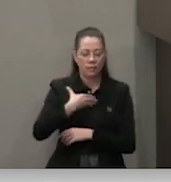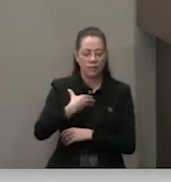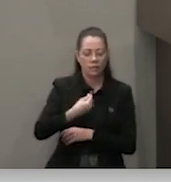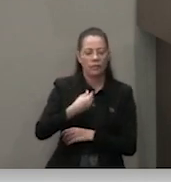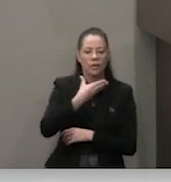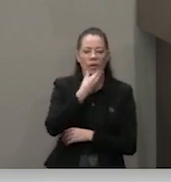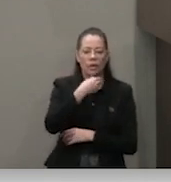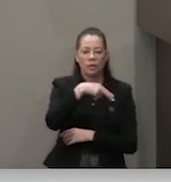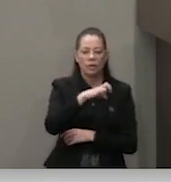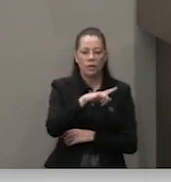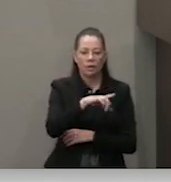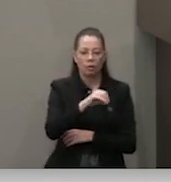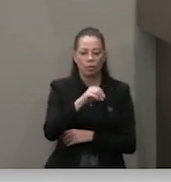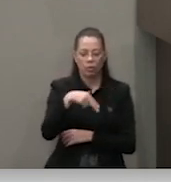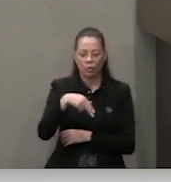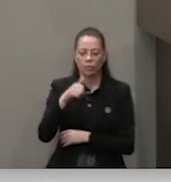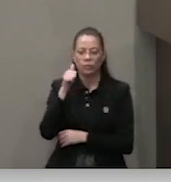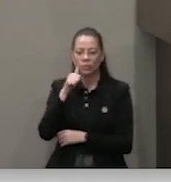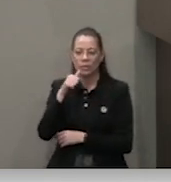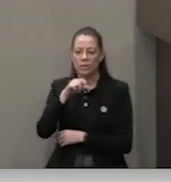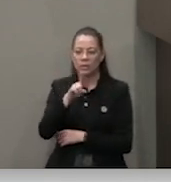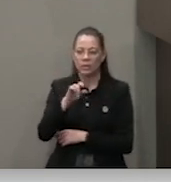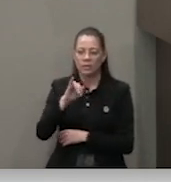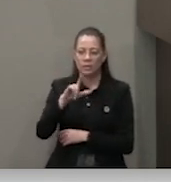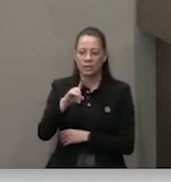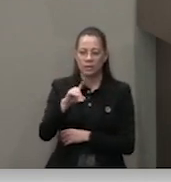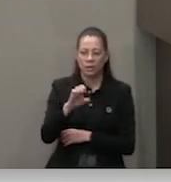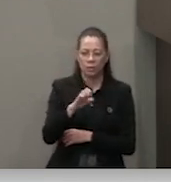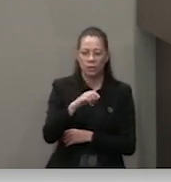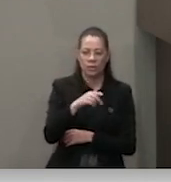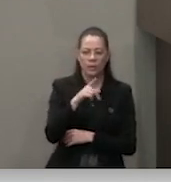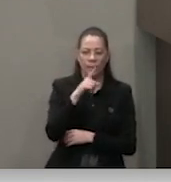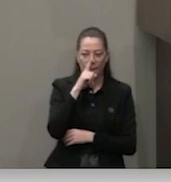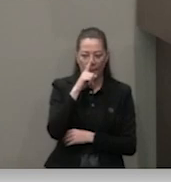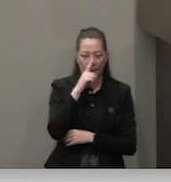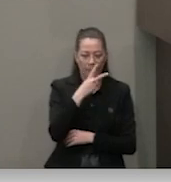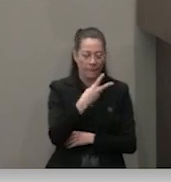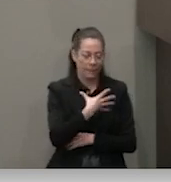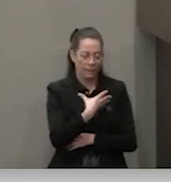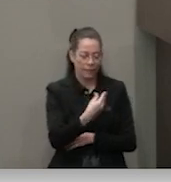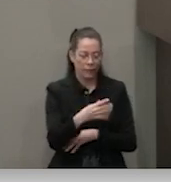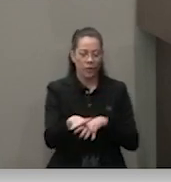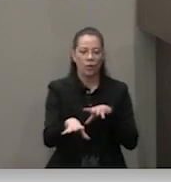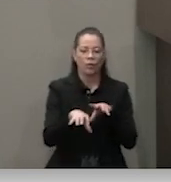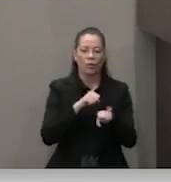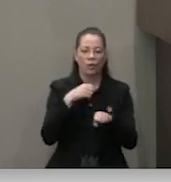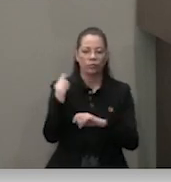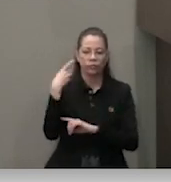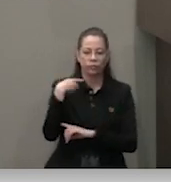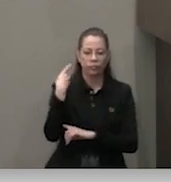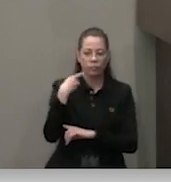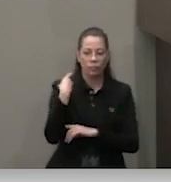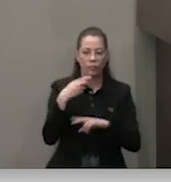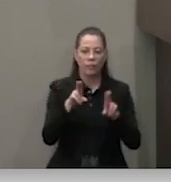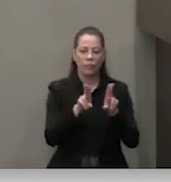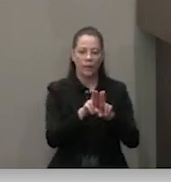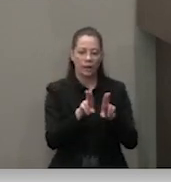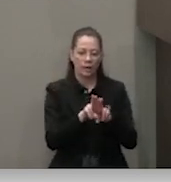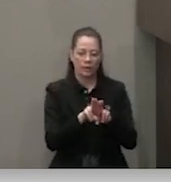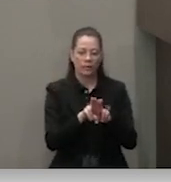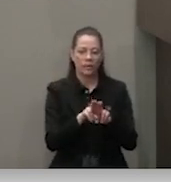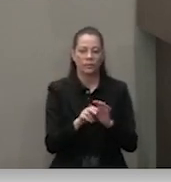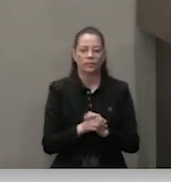zild gulte mãe da Júlia e da Maria Luisa formada em direito pela Universidade de passu